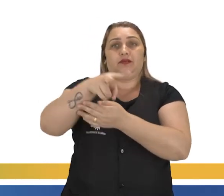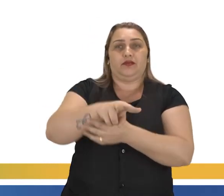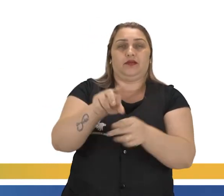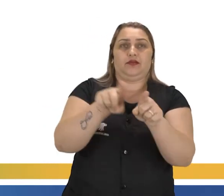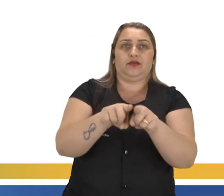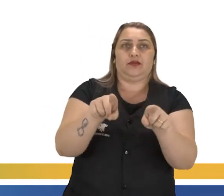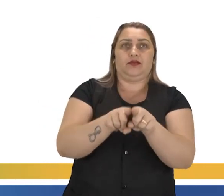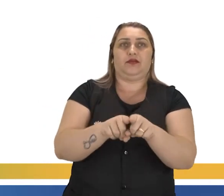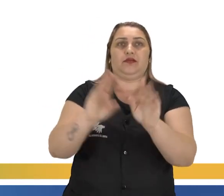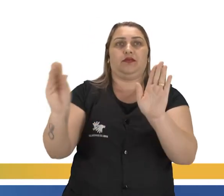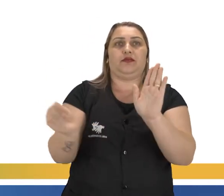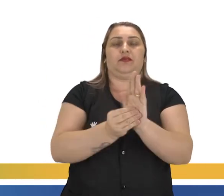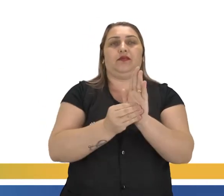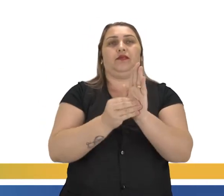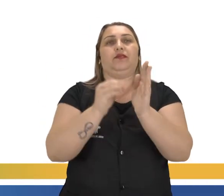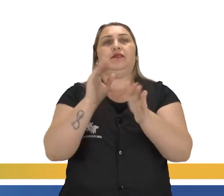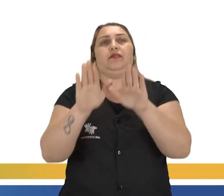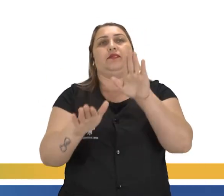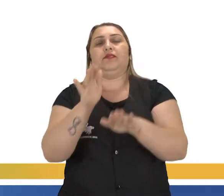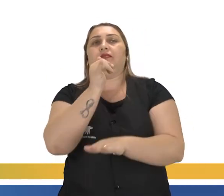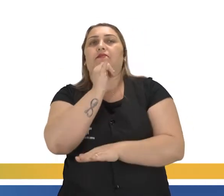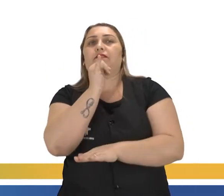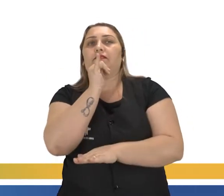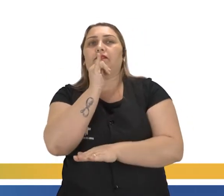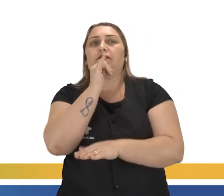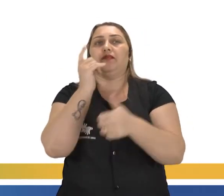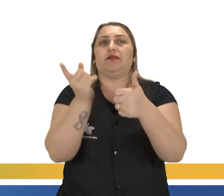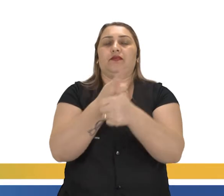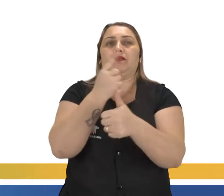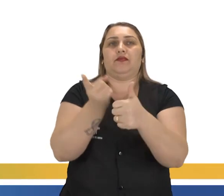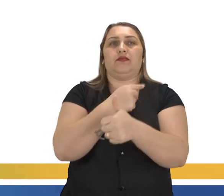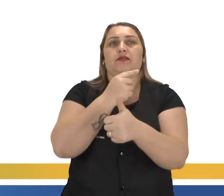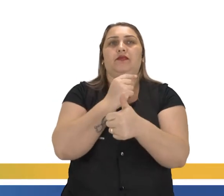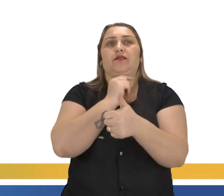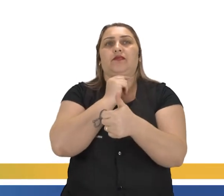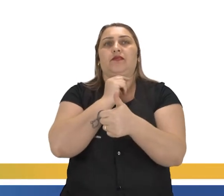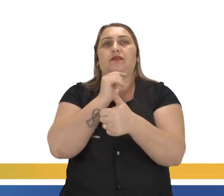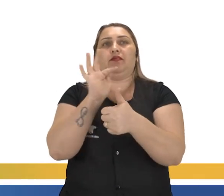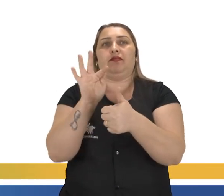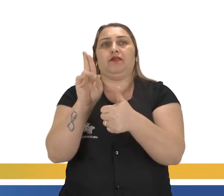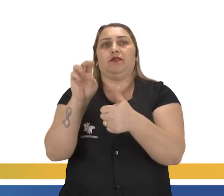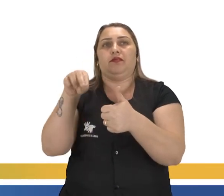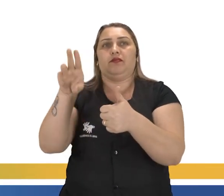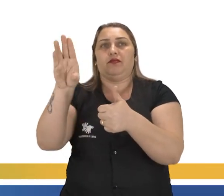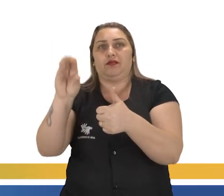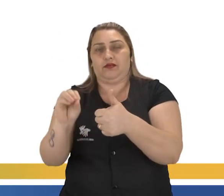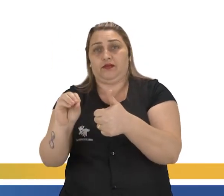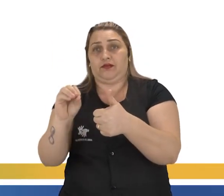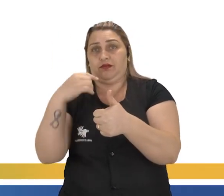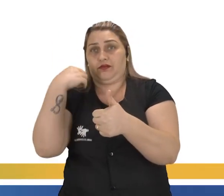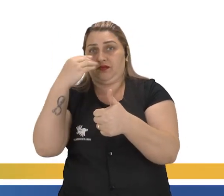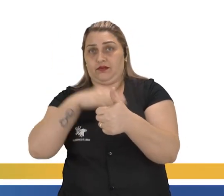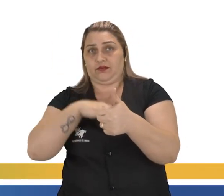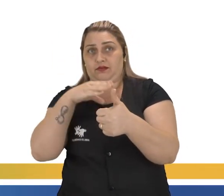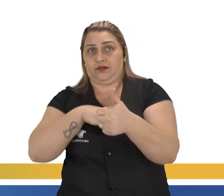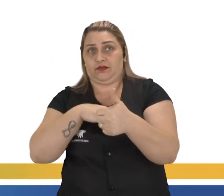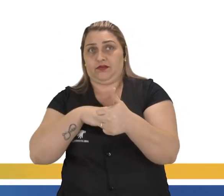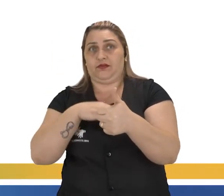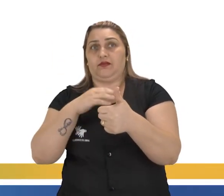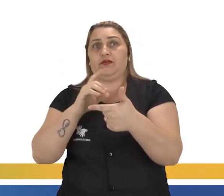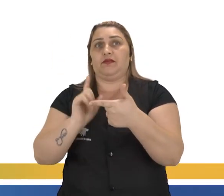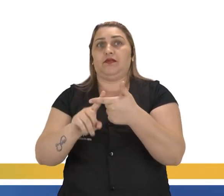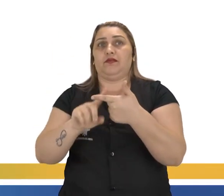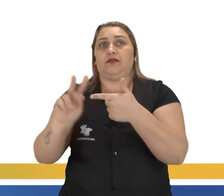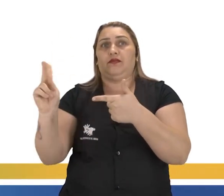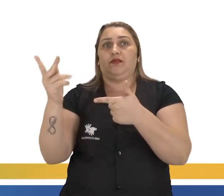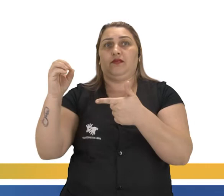também. Coloquei aqui para vocês alguns exemplos. Primeiro, fundo. Em português, fundo.